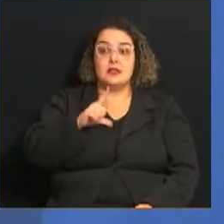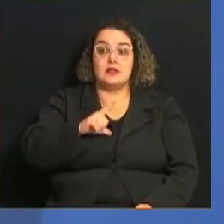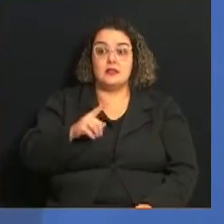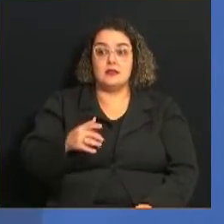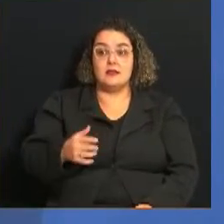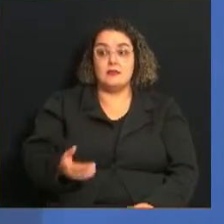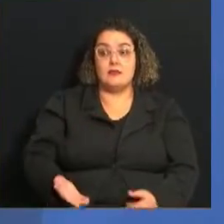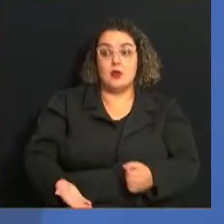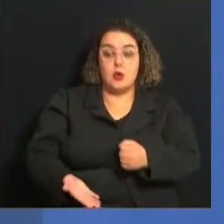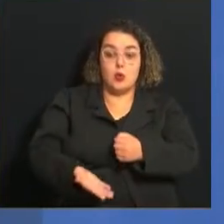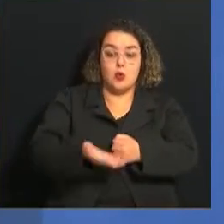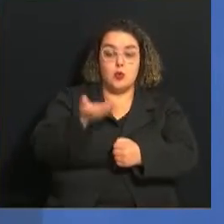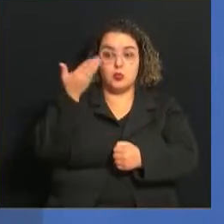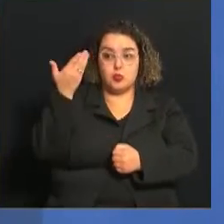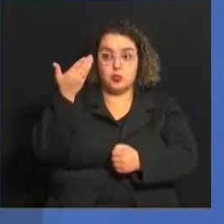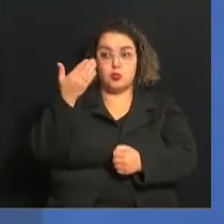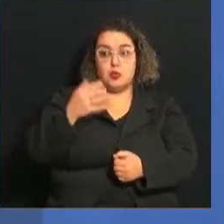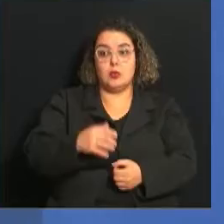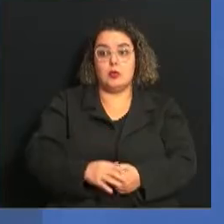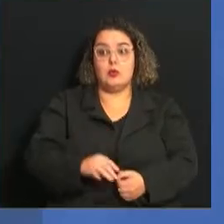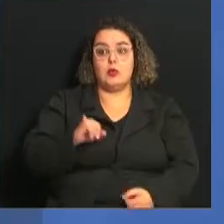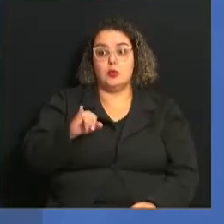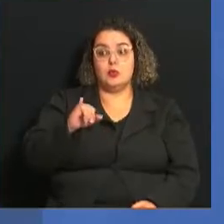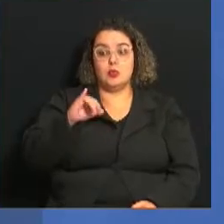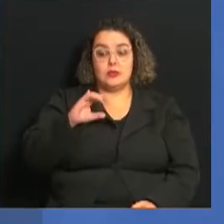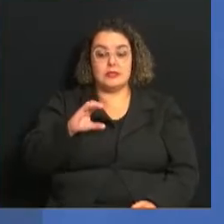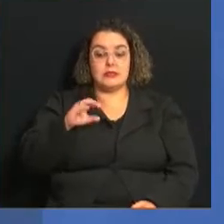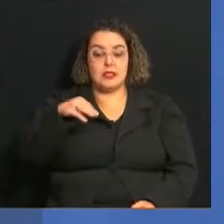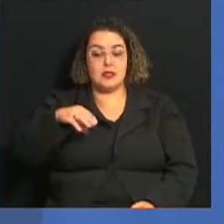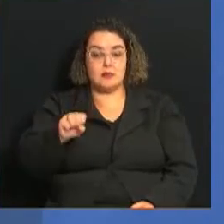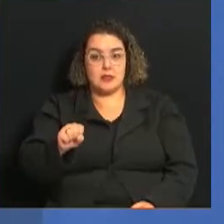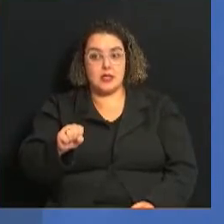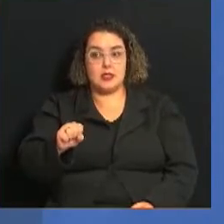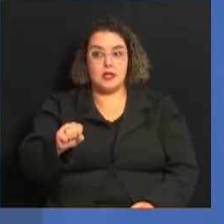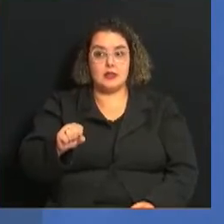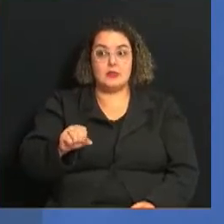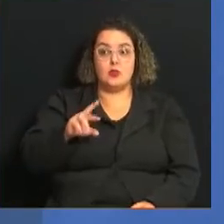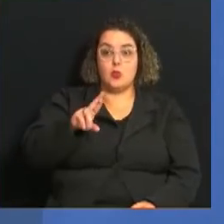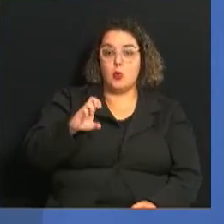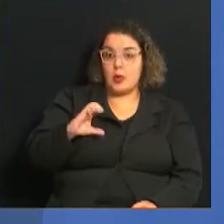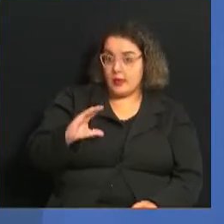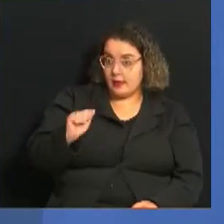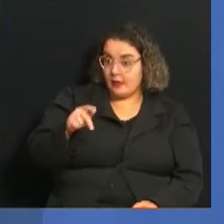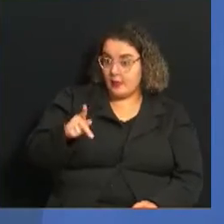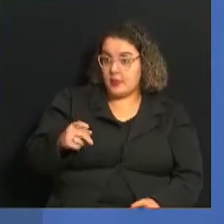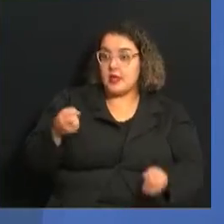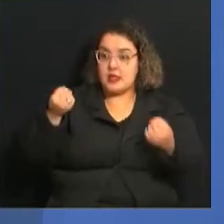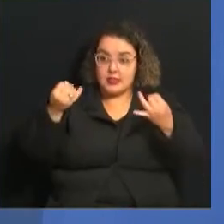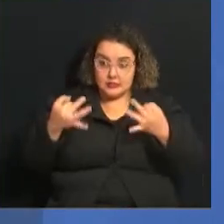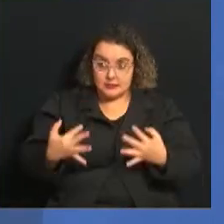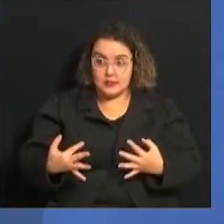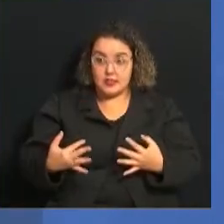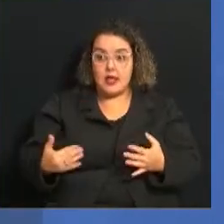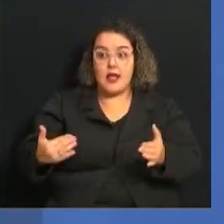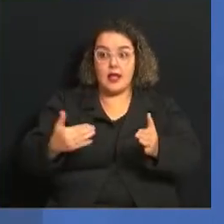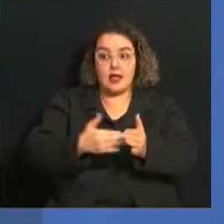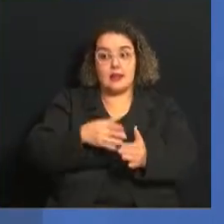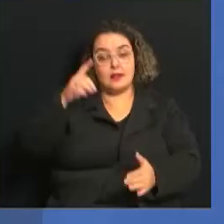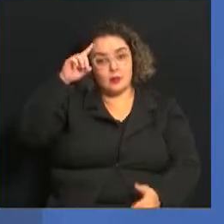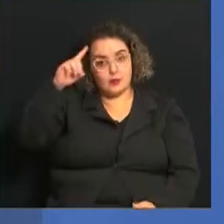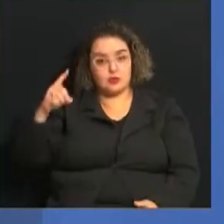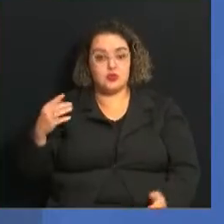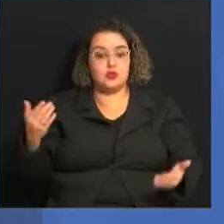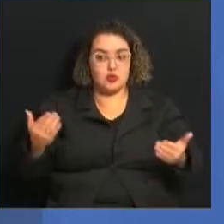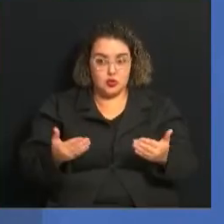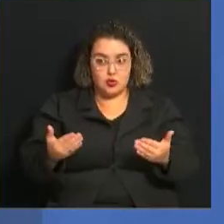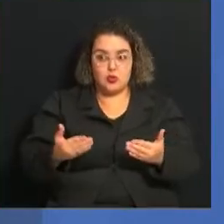da queda, né, do ICMS, e o Recap esclarece que até a data de hoje, as